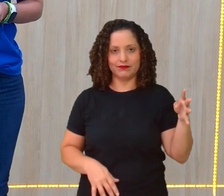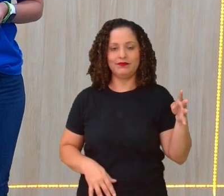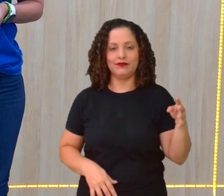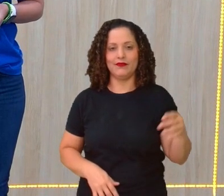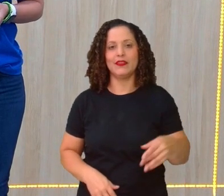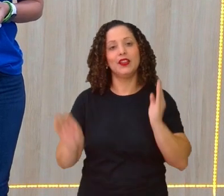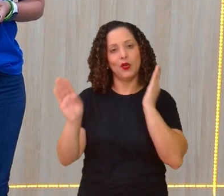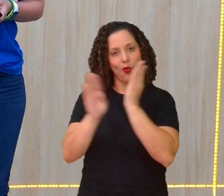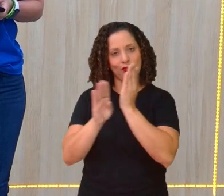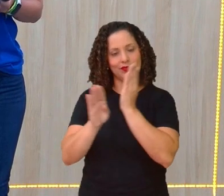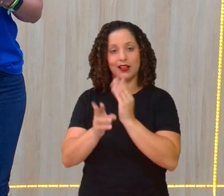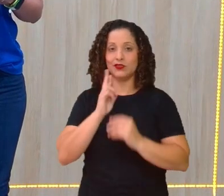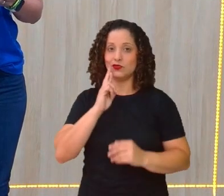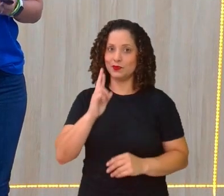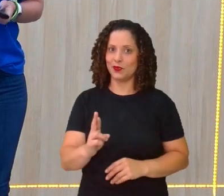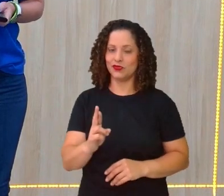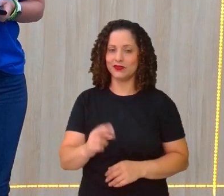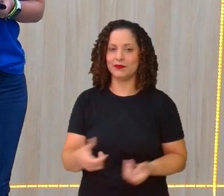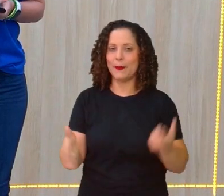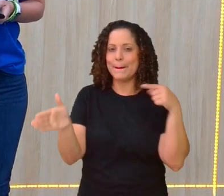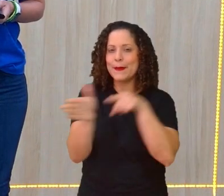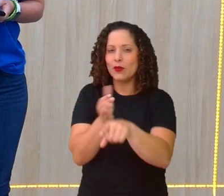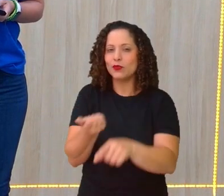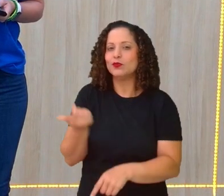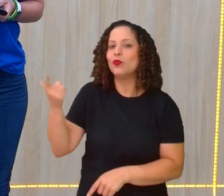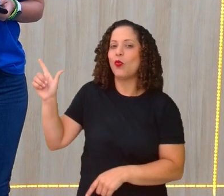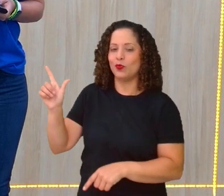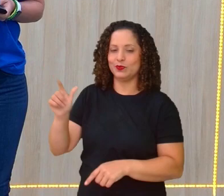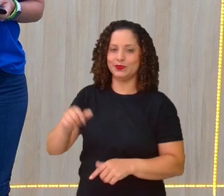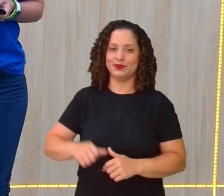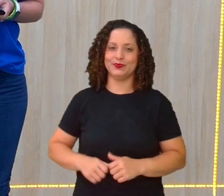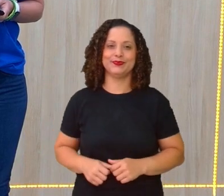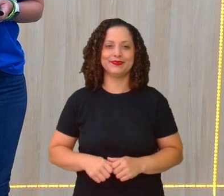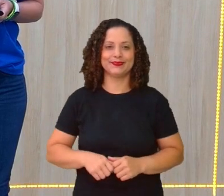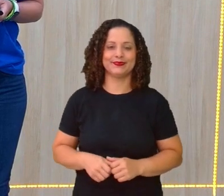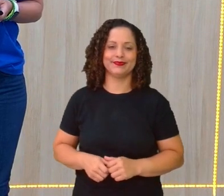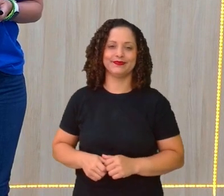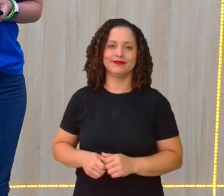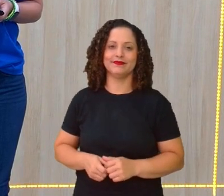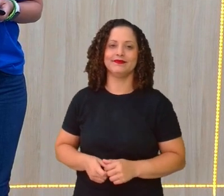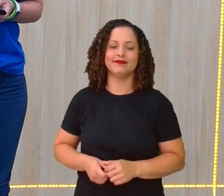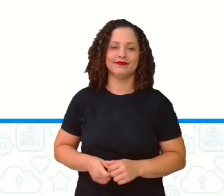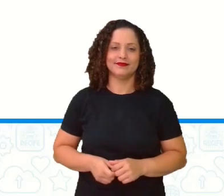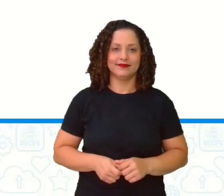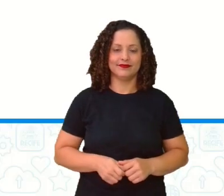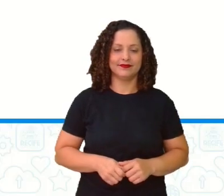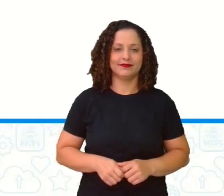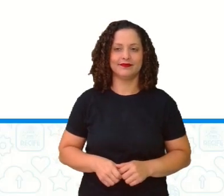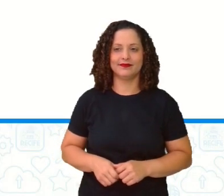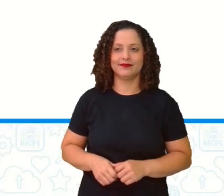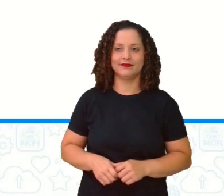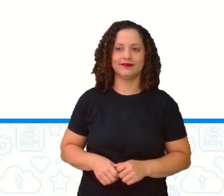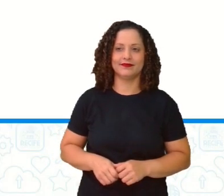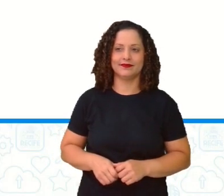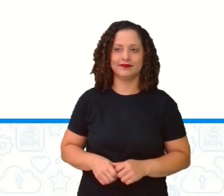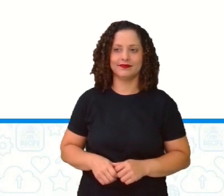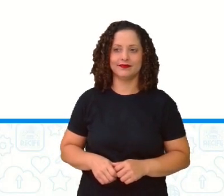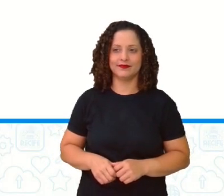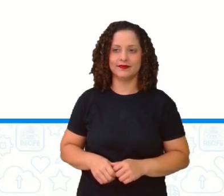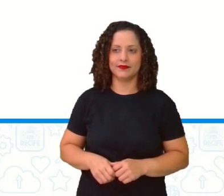as respostas. Vou perguntar mais uma aqui a vocês. Vamos lá.